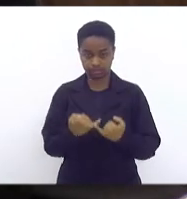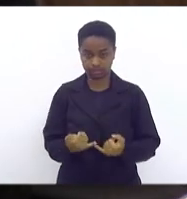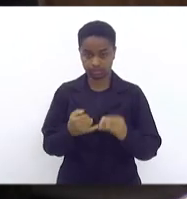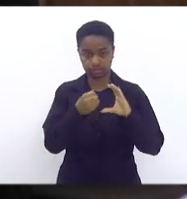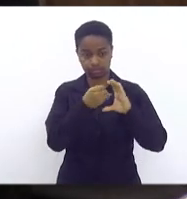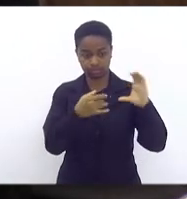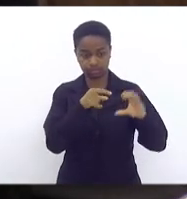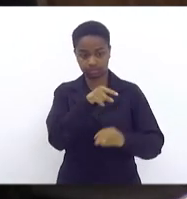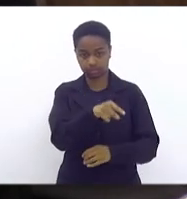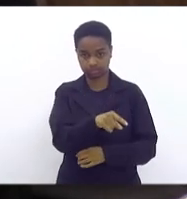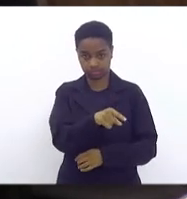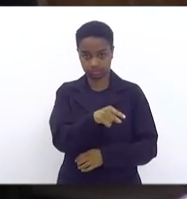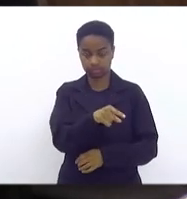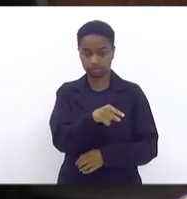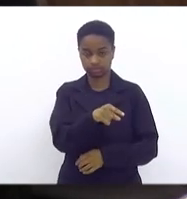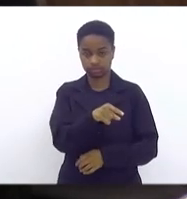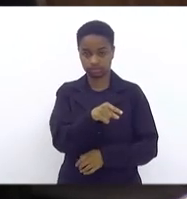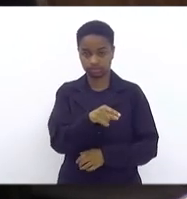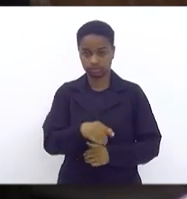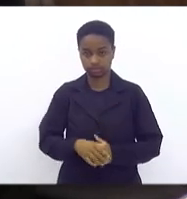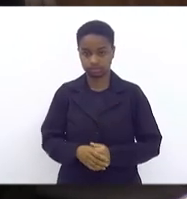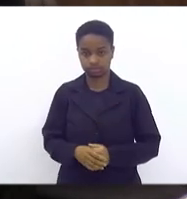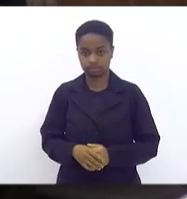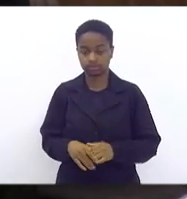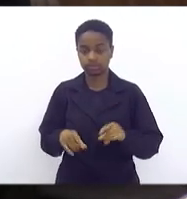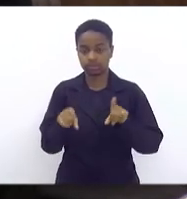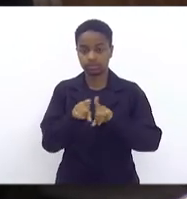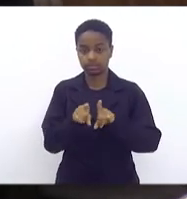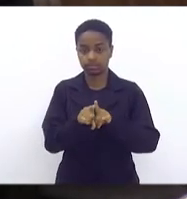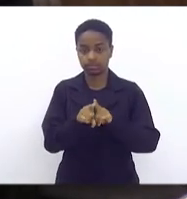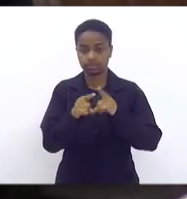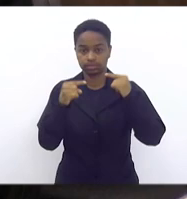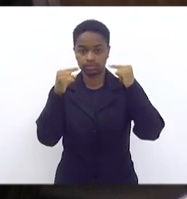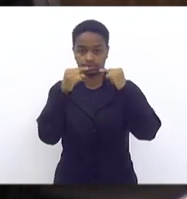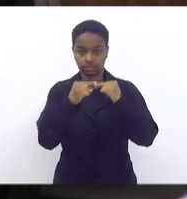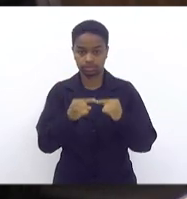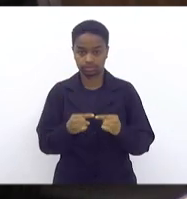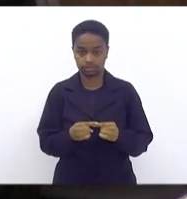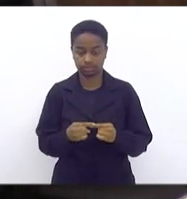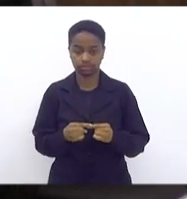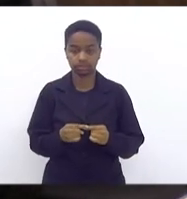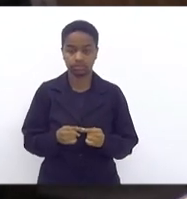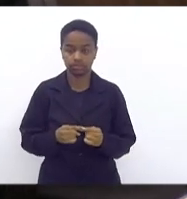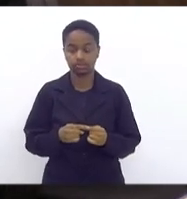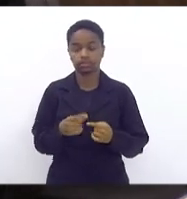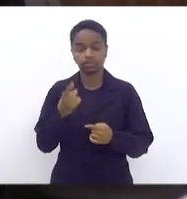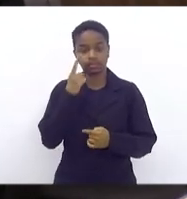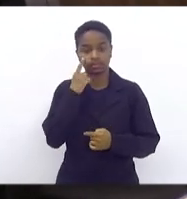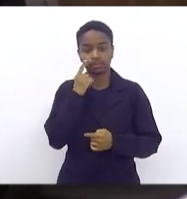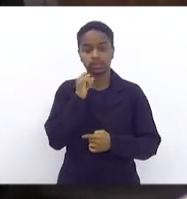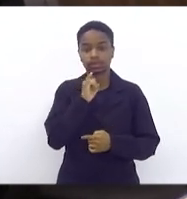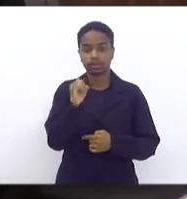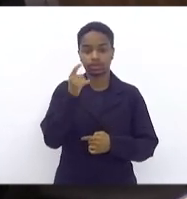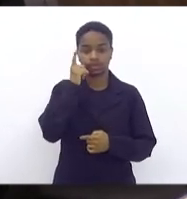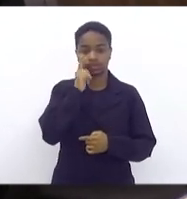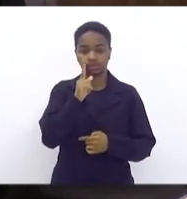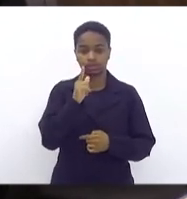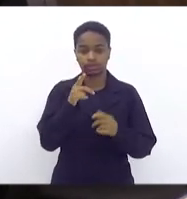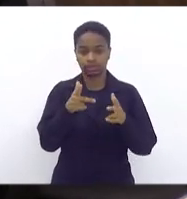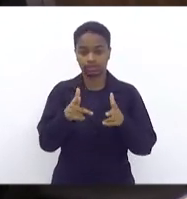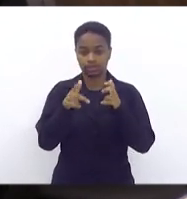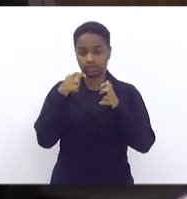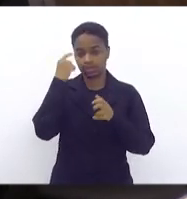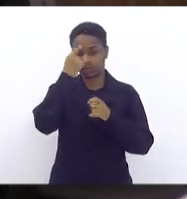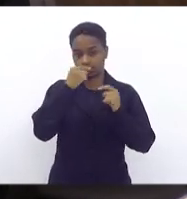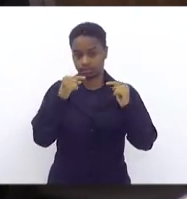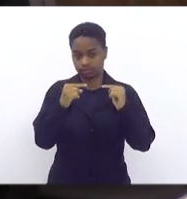a vítima faz do autor do crime e colocar em alinhamento para ver se a vítima reconhece alguma daquelas pessoas